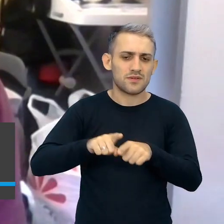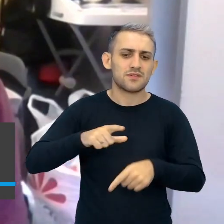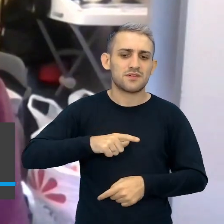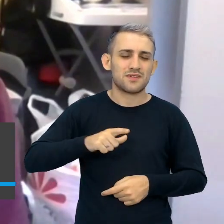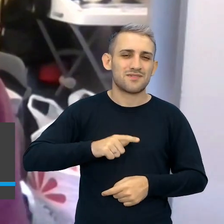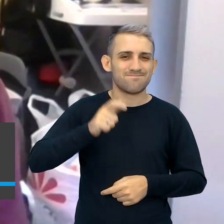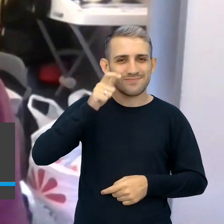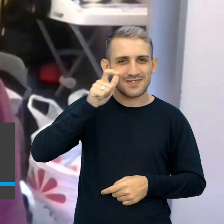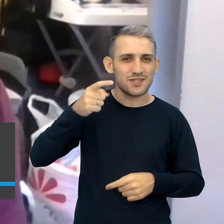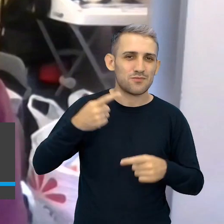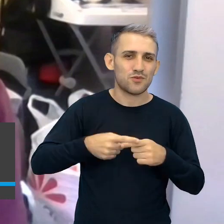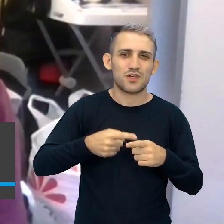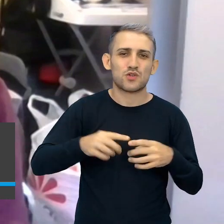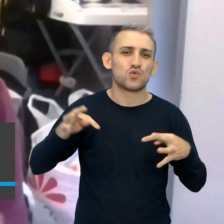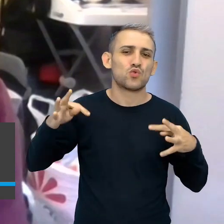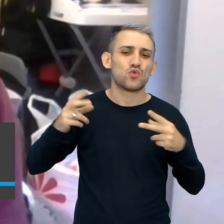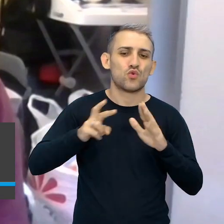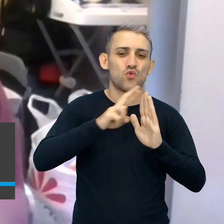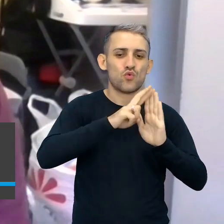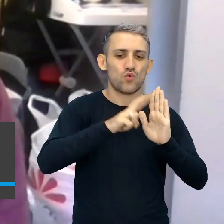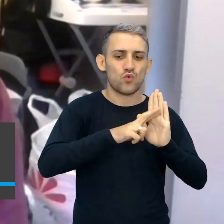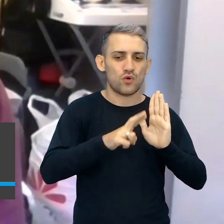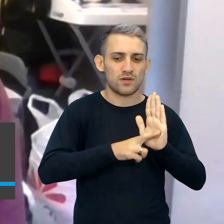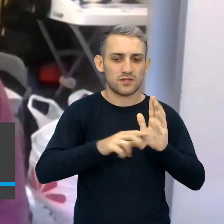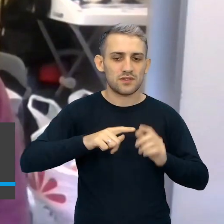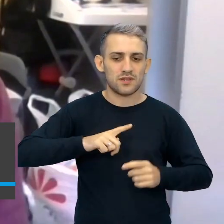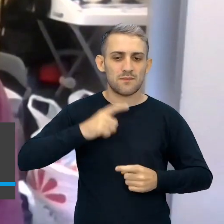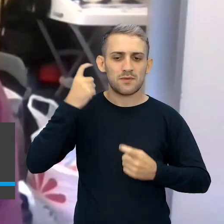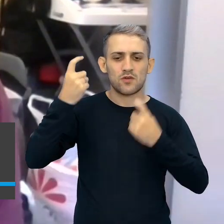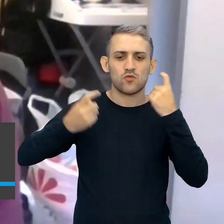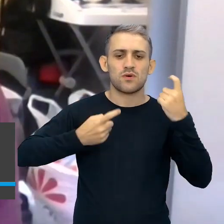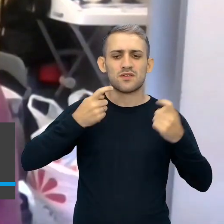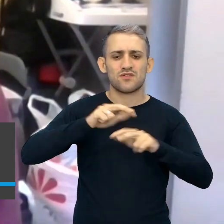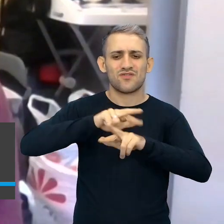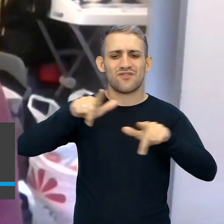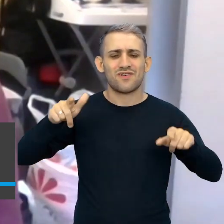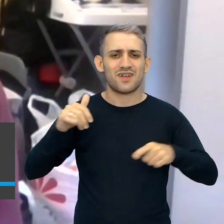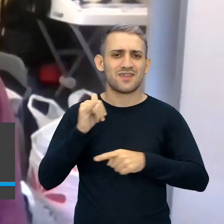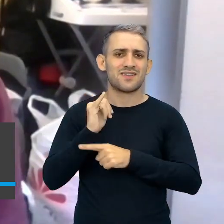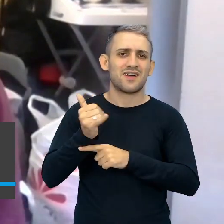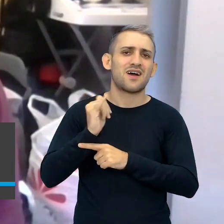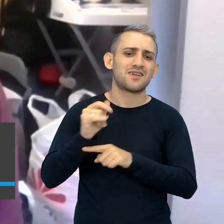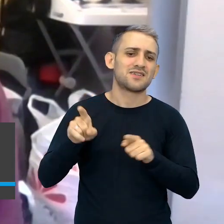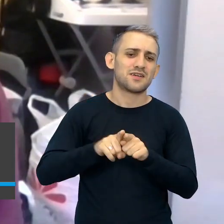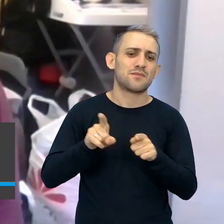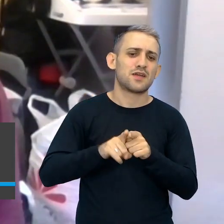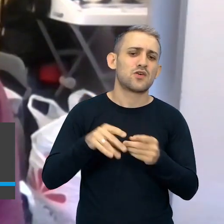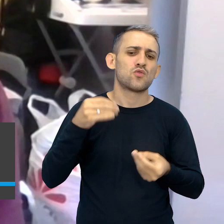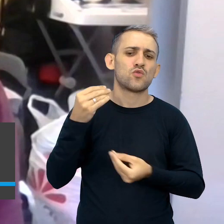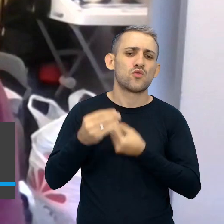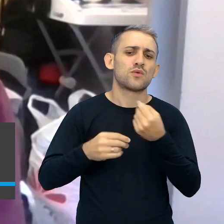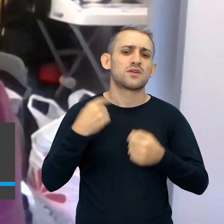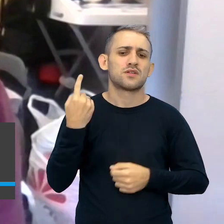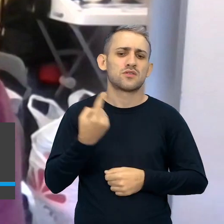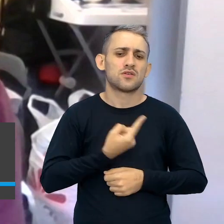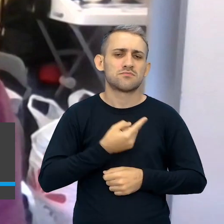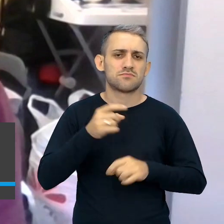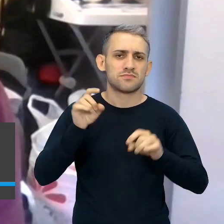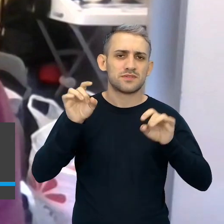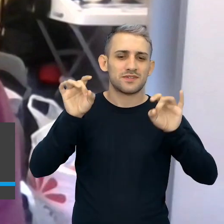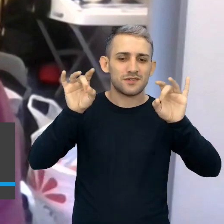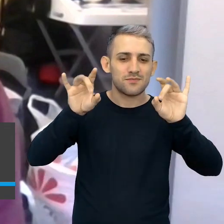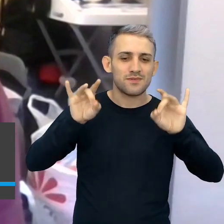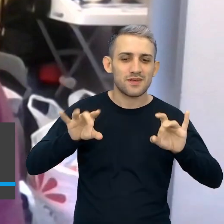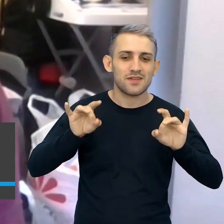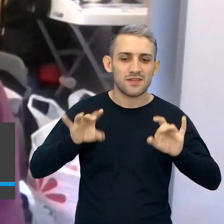porque no todo o roteirista ele vai se preocupar com todos esses tipos de narrativas. É comum a gente se especializar ao